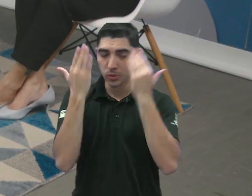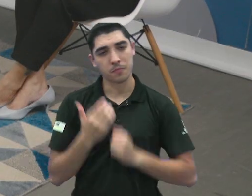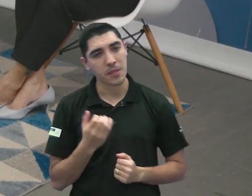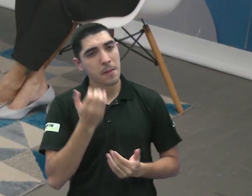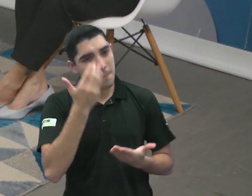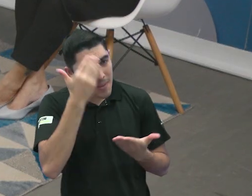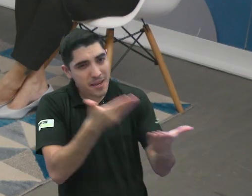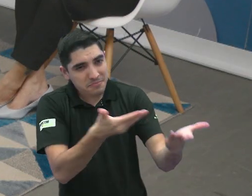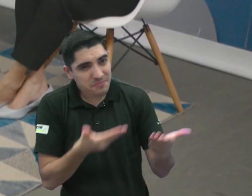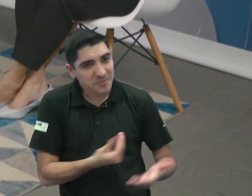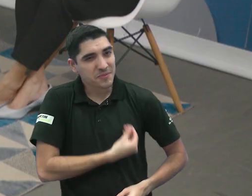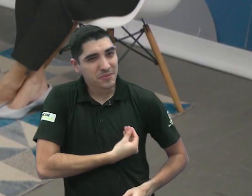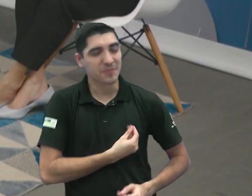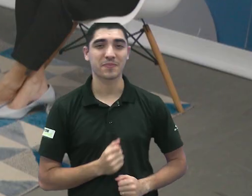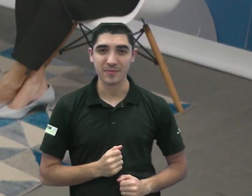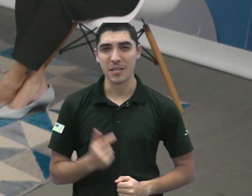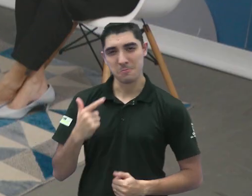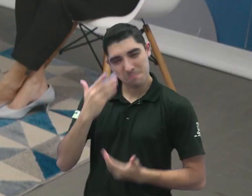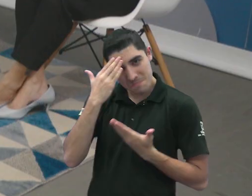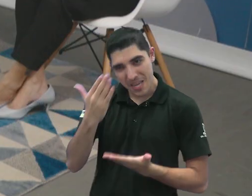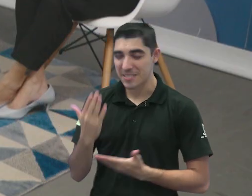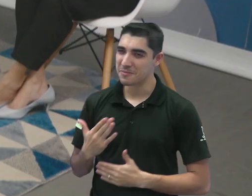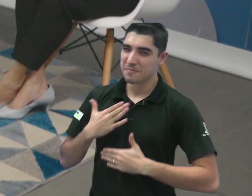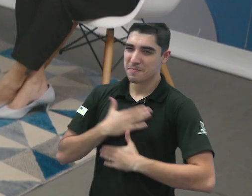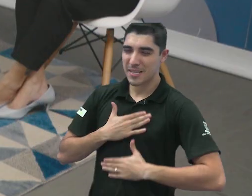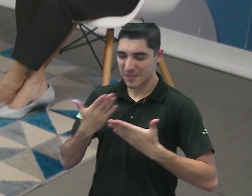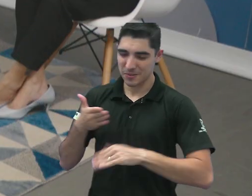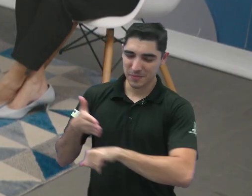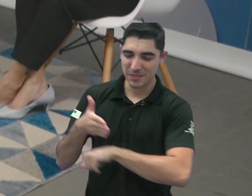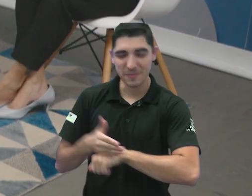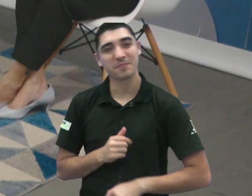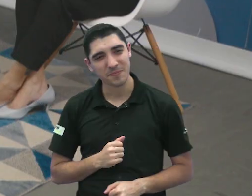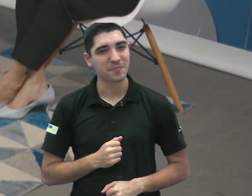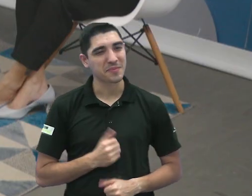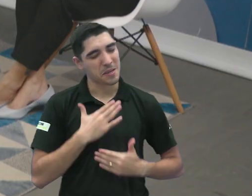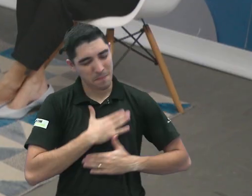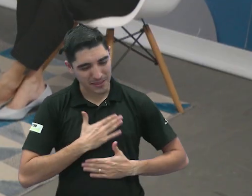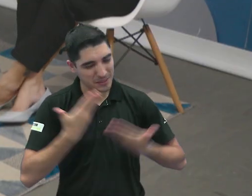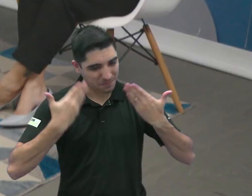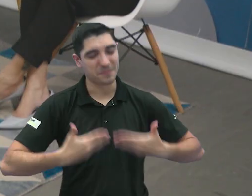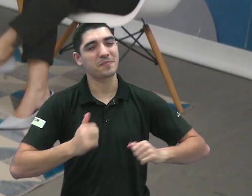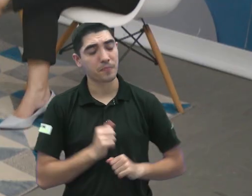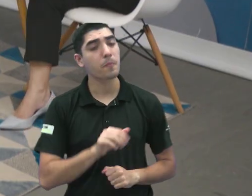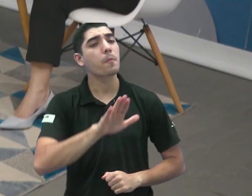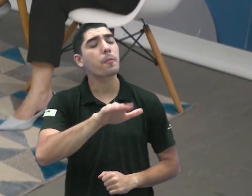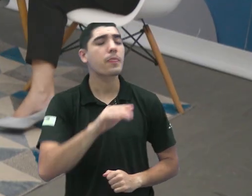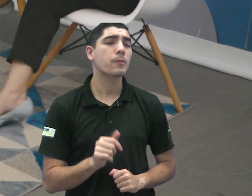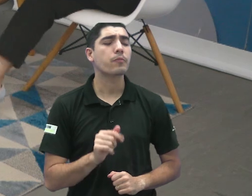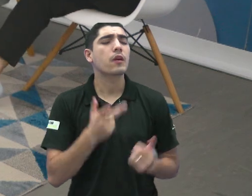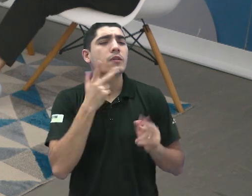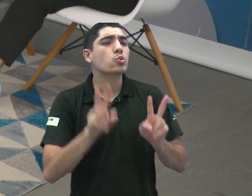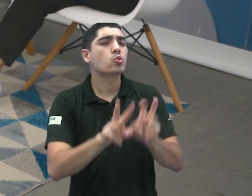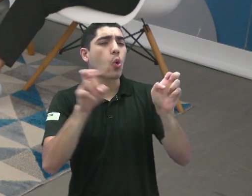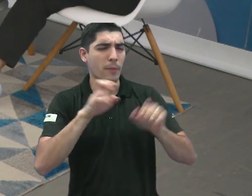pela presença de vocês, viu? A gente que agradece. É um prazer estar aqui hoje. Prazer é todo nosso. Ana Paula, falando de